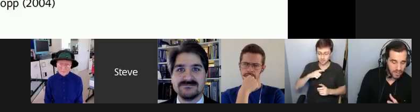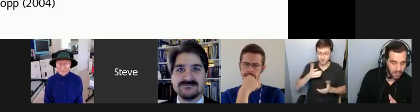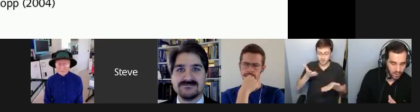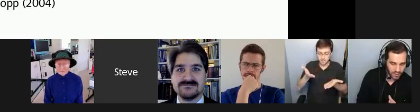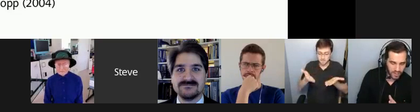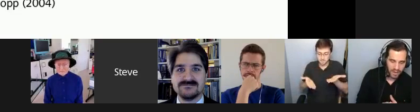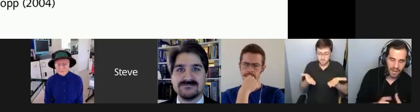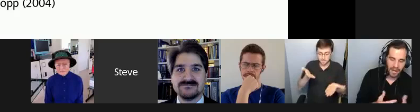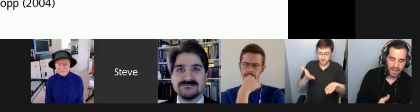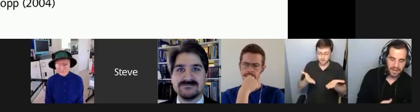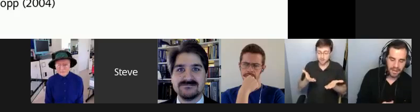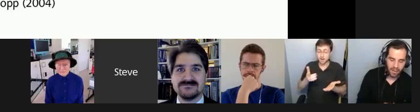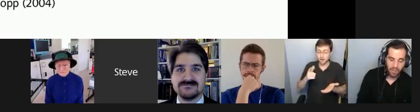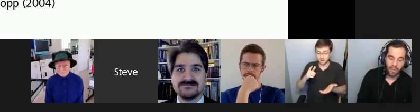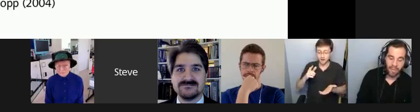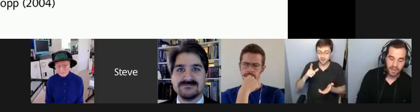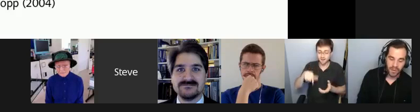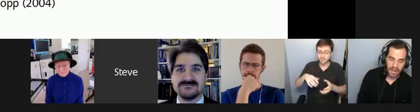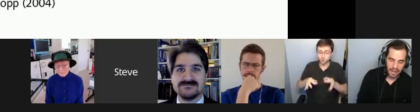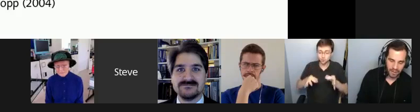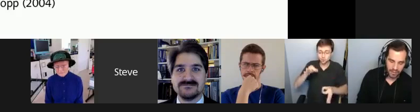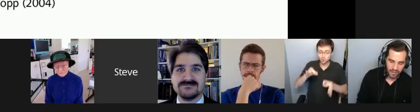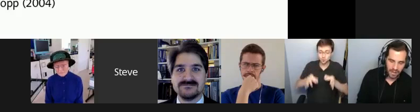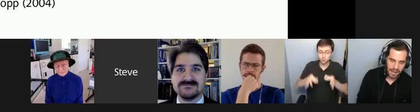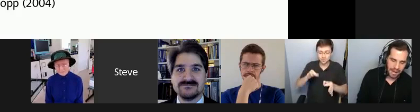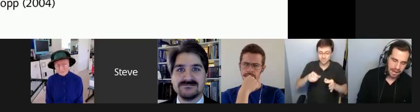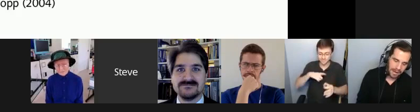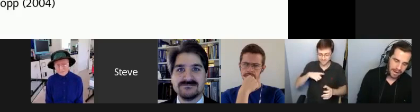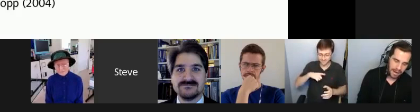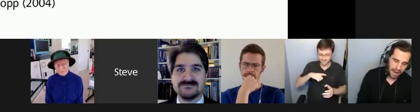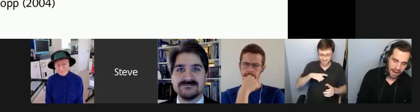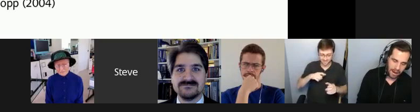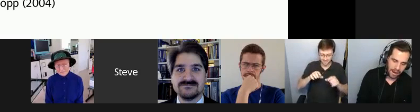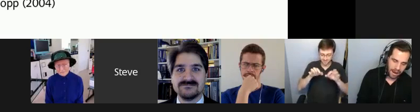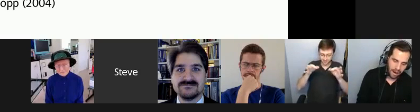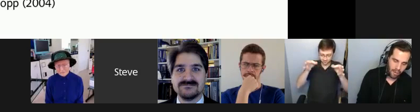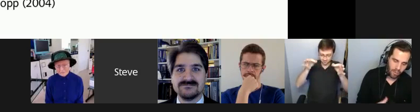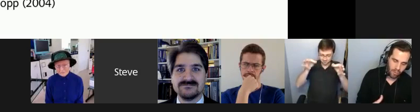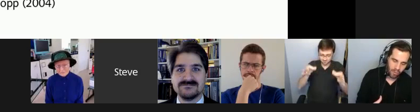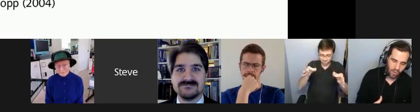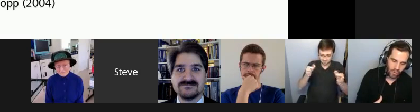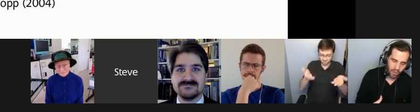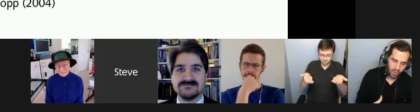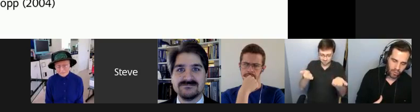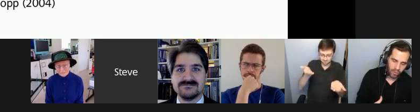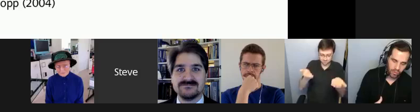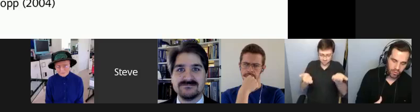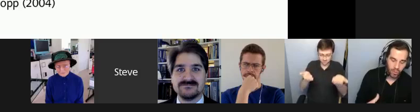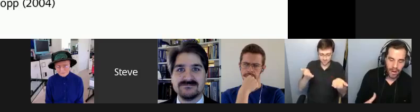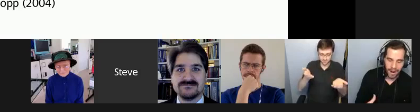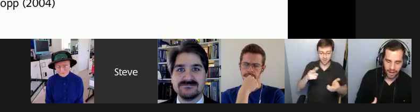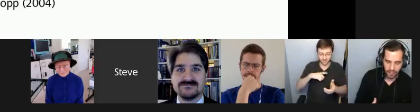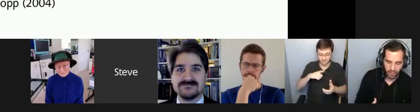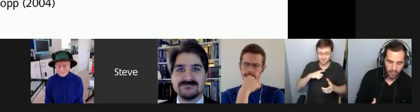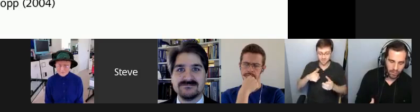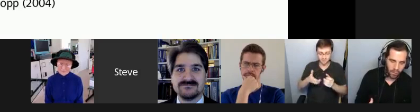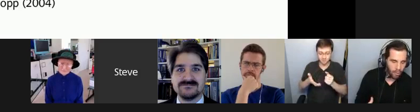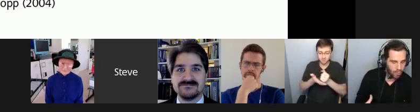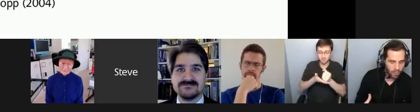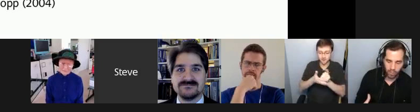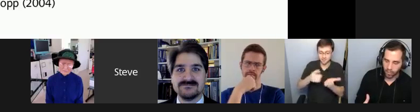os símbolos, eles são convencionados. Ele é algo